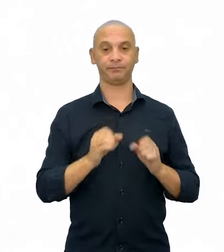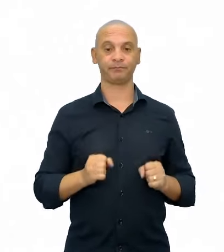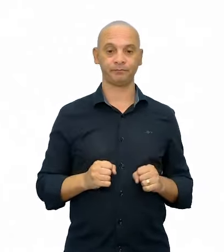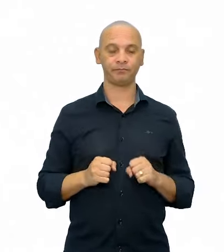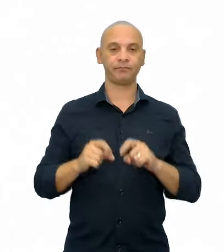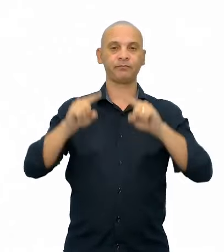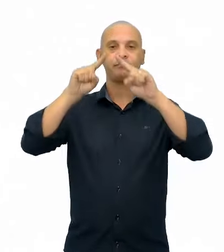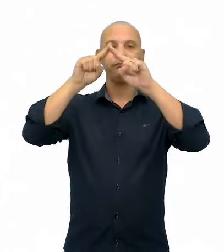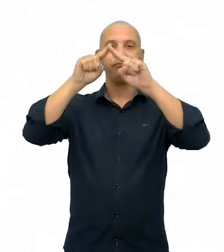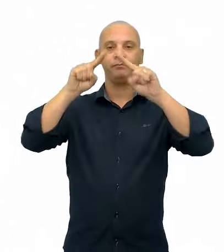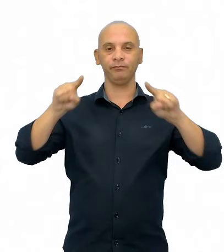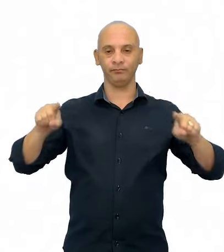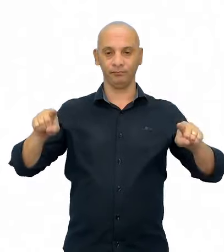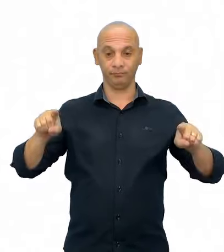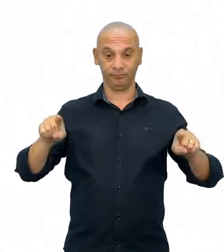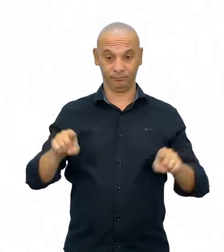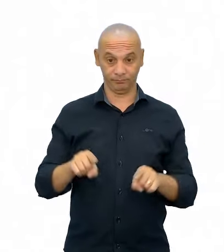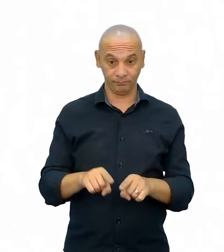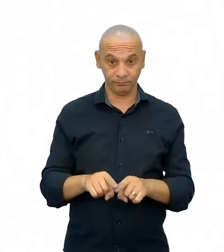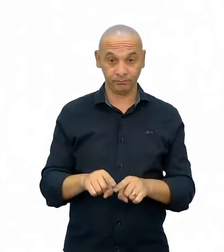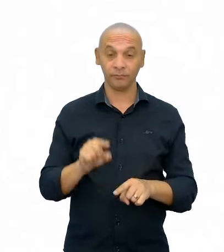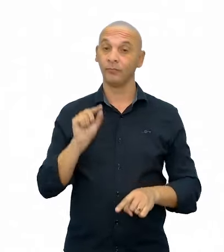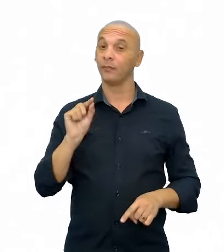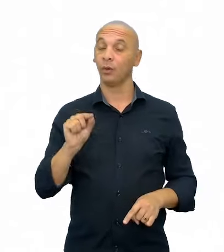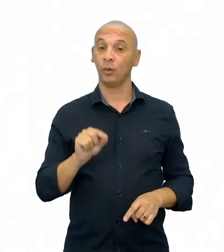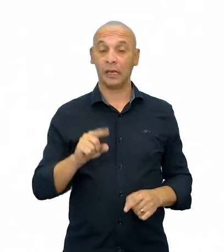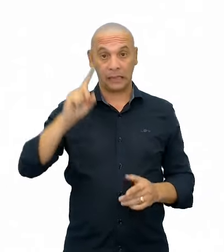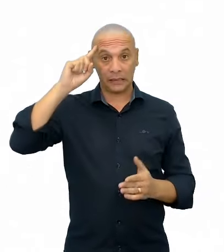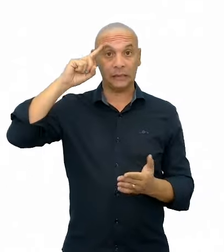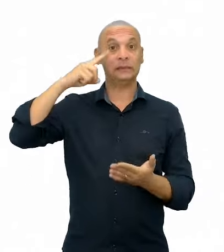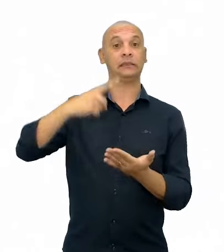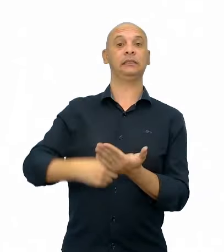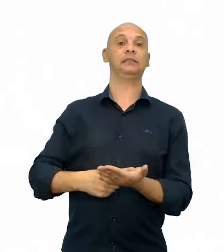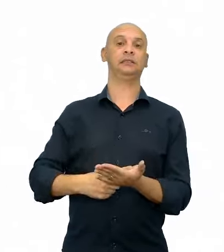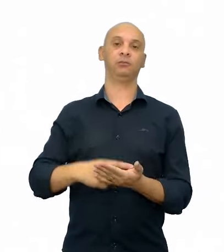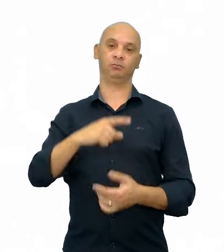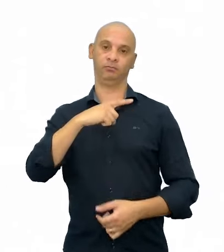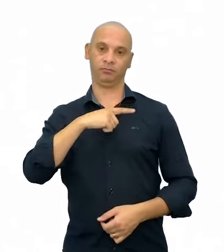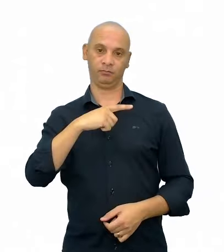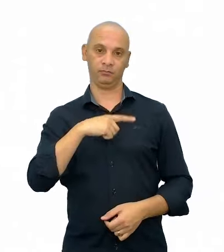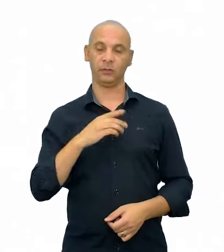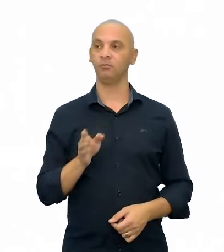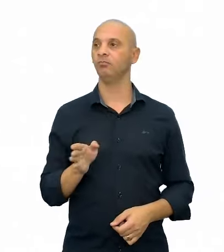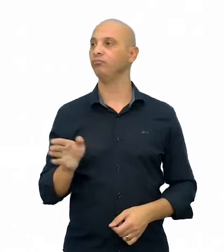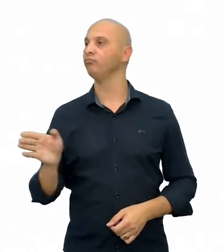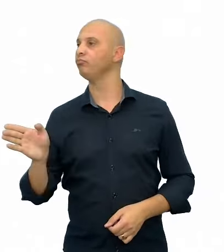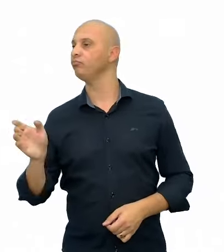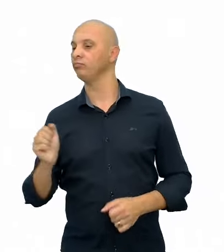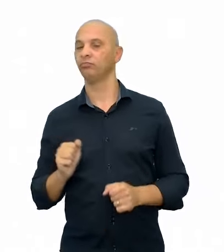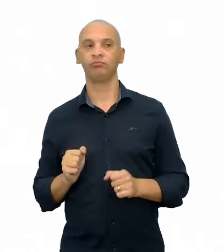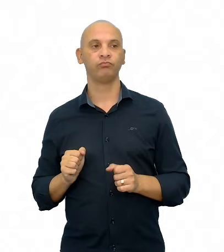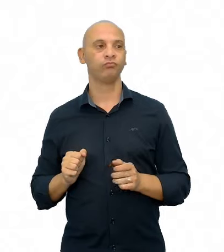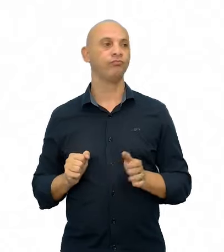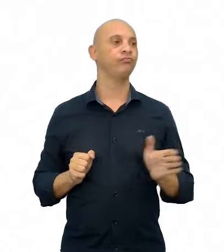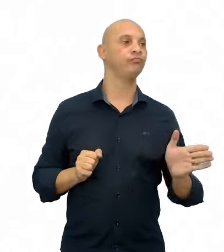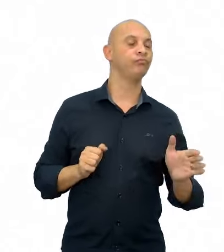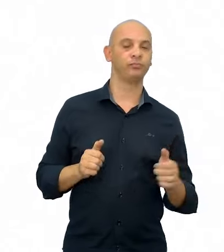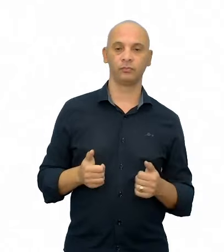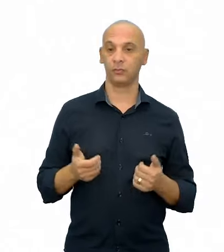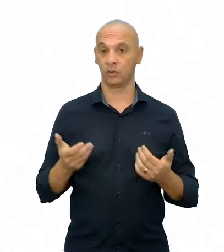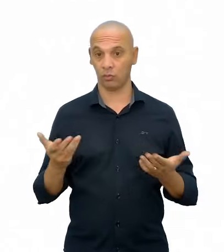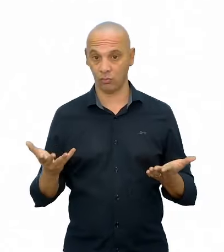O losango, ele indica uma decisão a ser tomada e qual direção o fluxo do